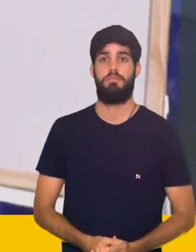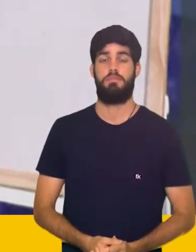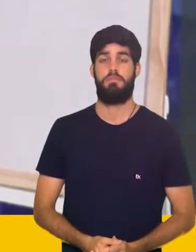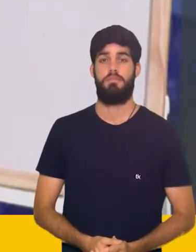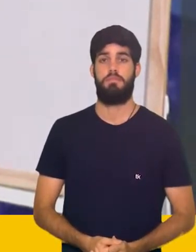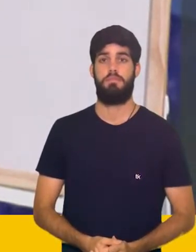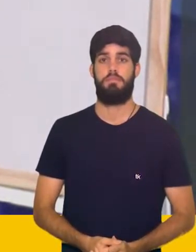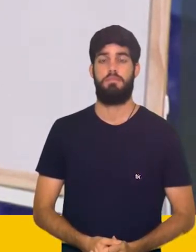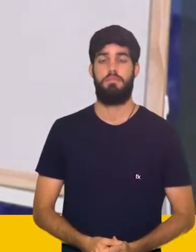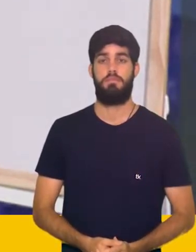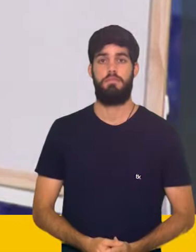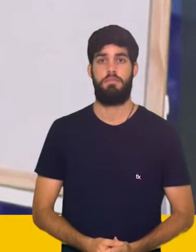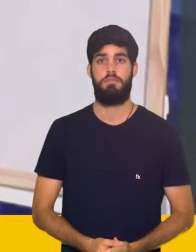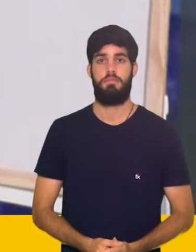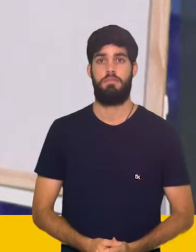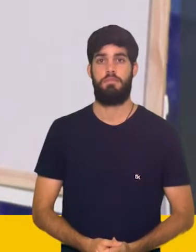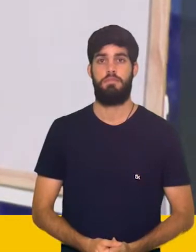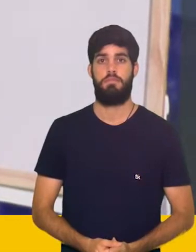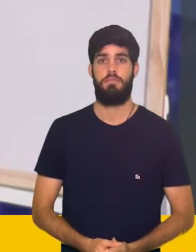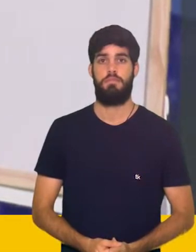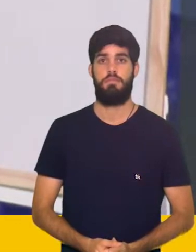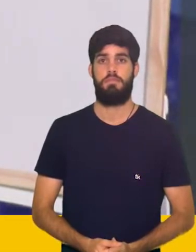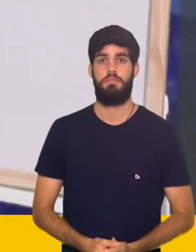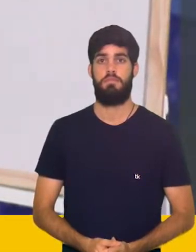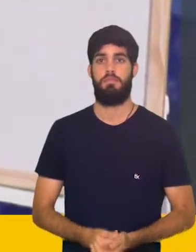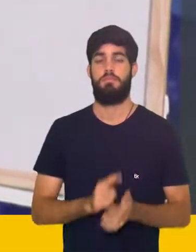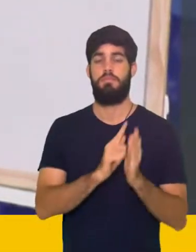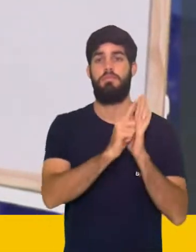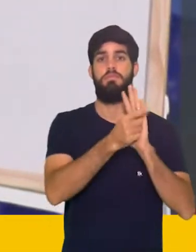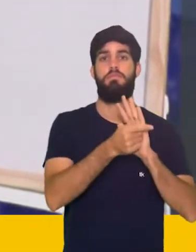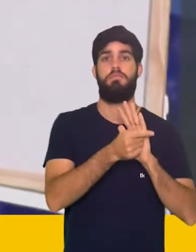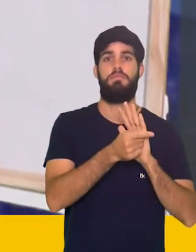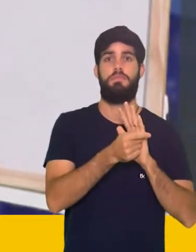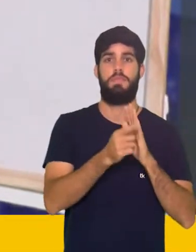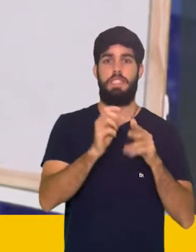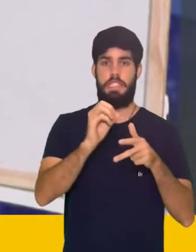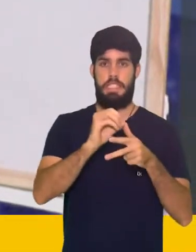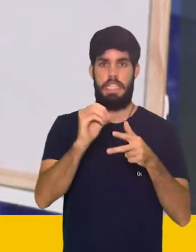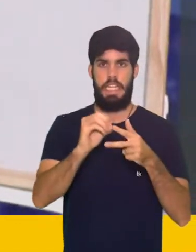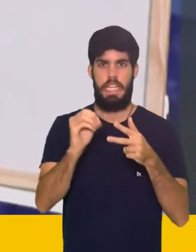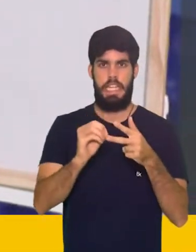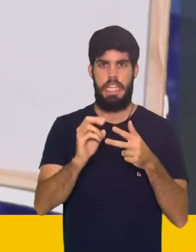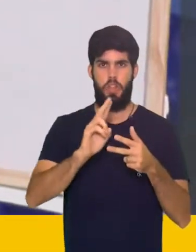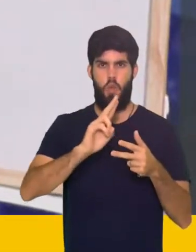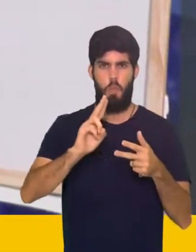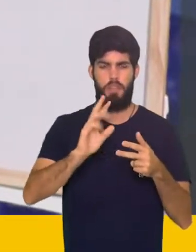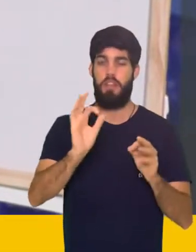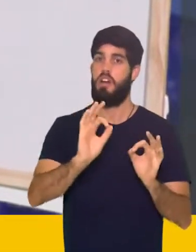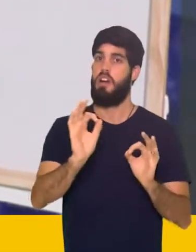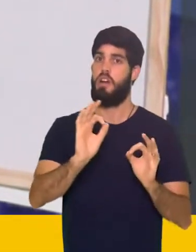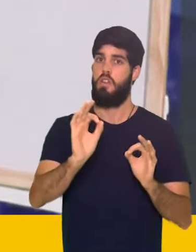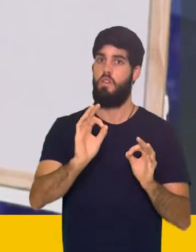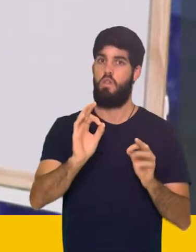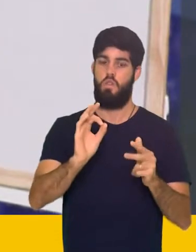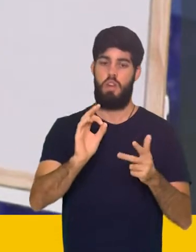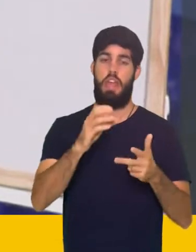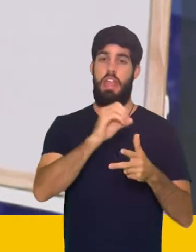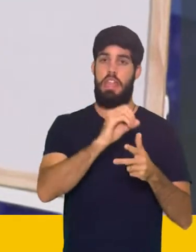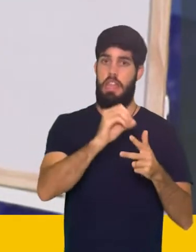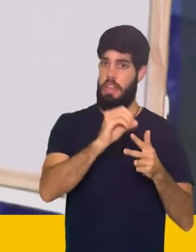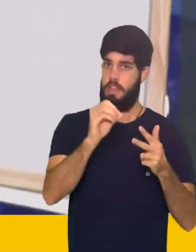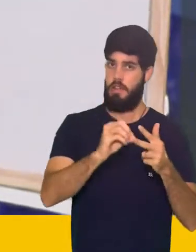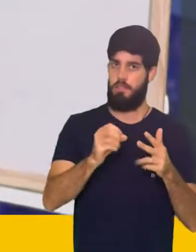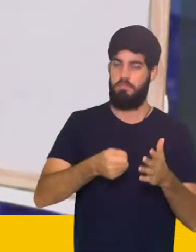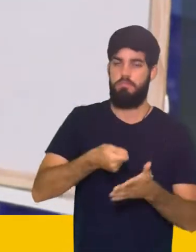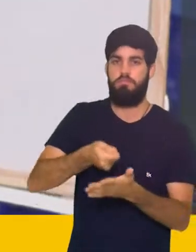Enem, vamos dizer assim. Porém, o nome do gênero não é Enem. O gênero que o Enem exige é